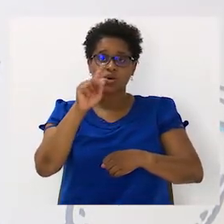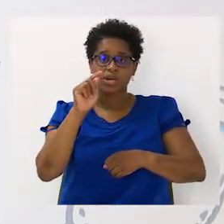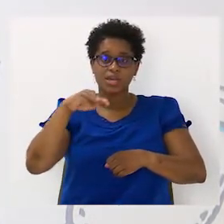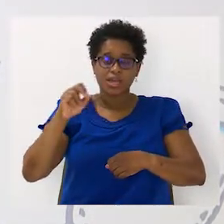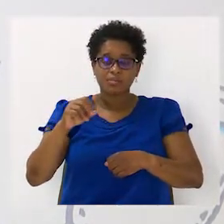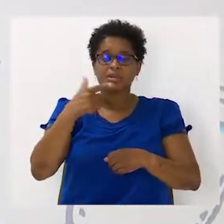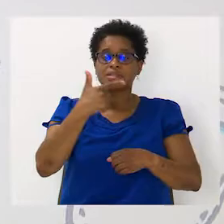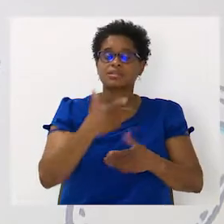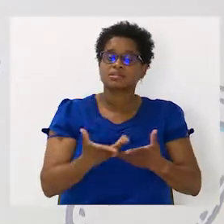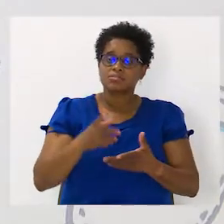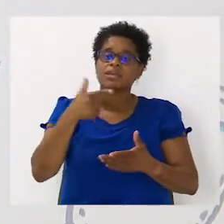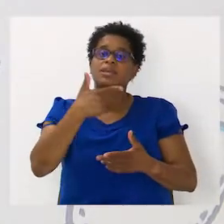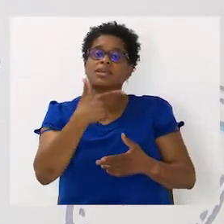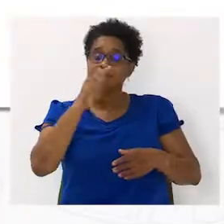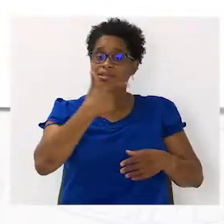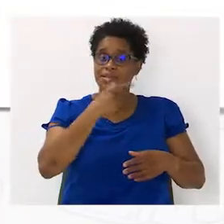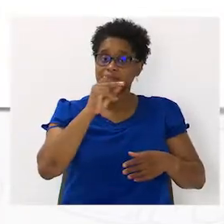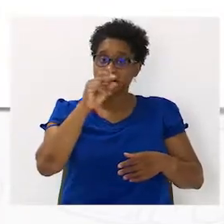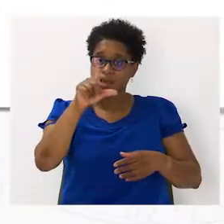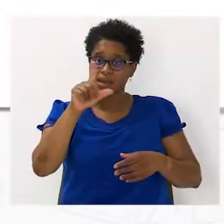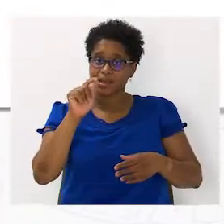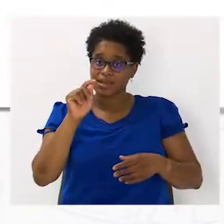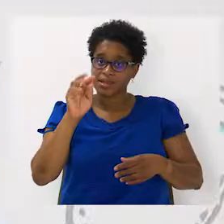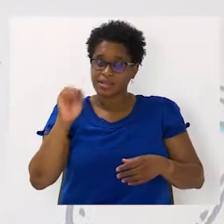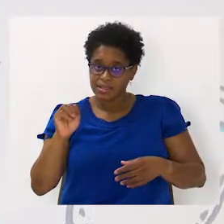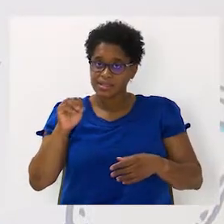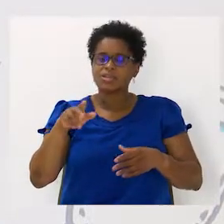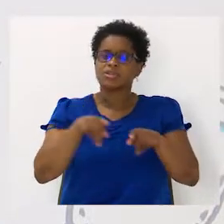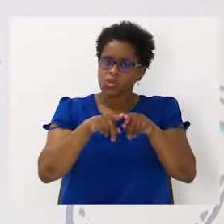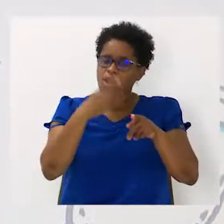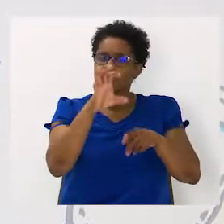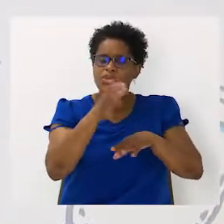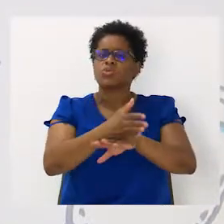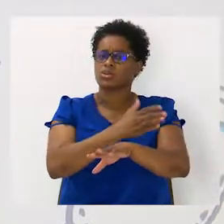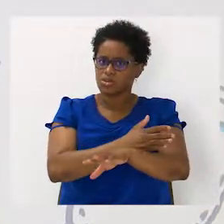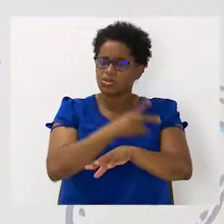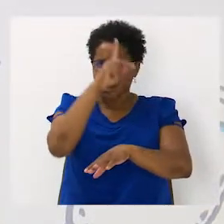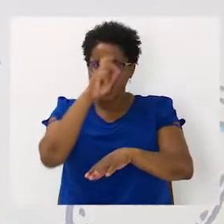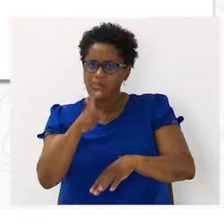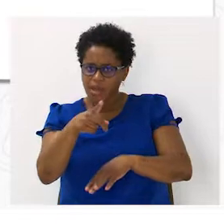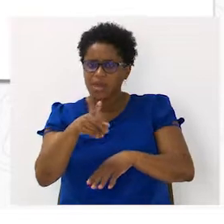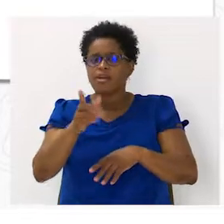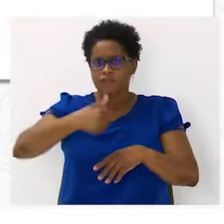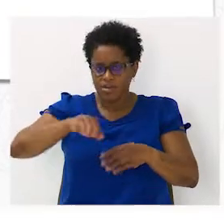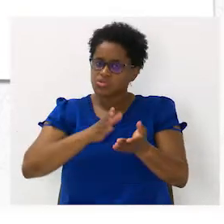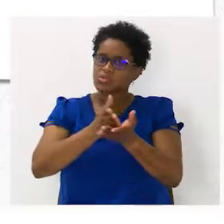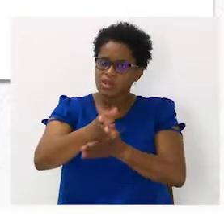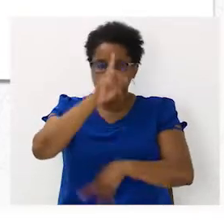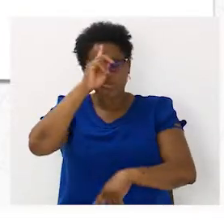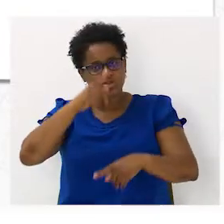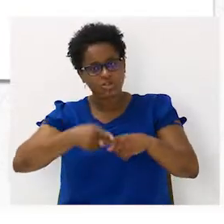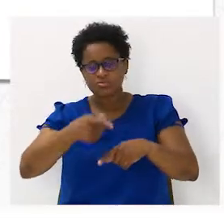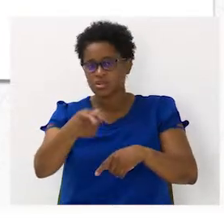teorema de Tales, também do mesmo país que o anterior. Estão a recordar? Vamos avançar para